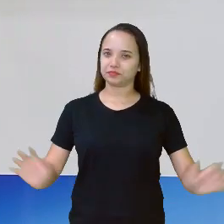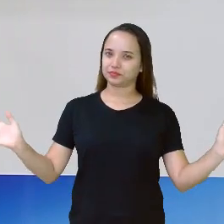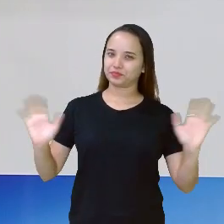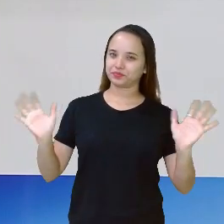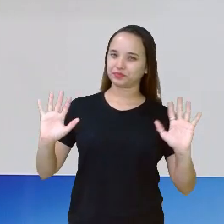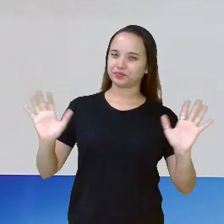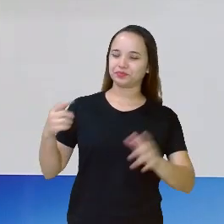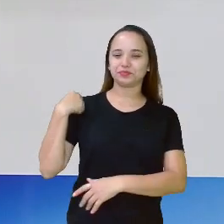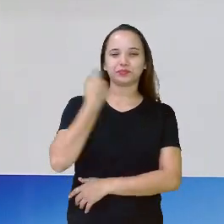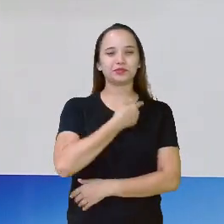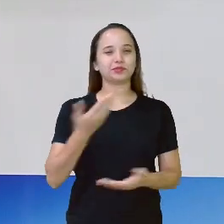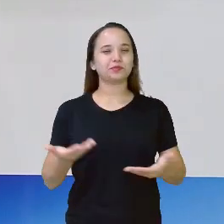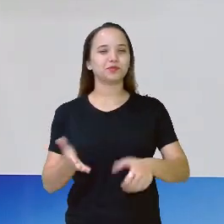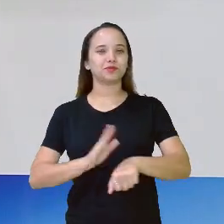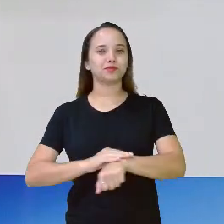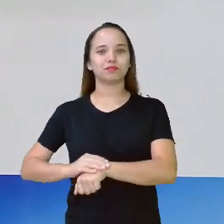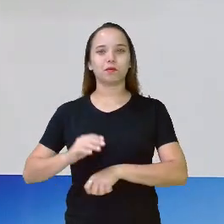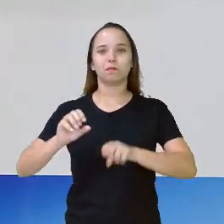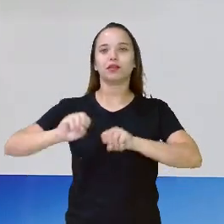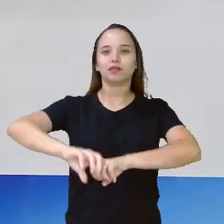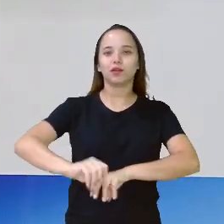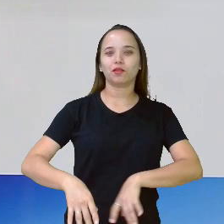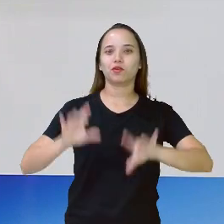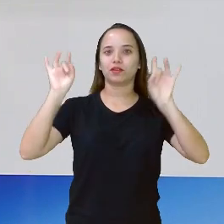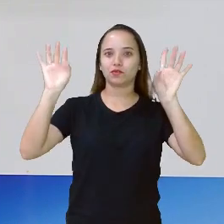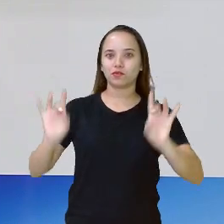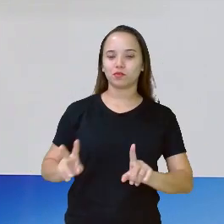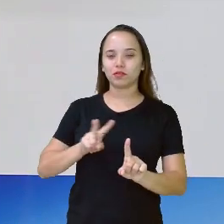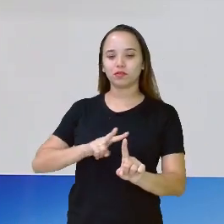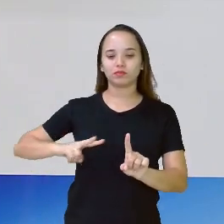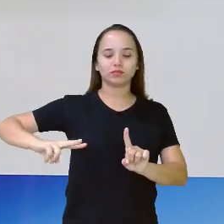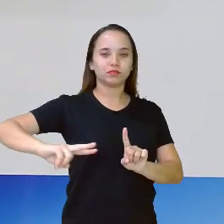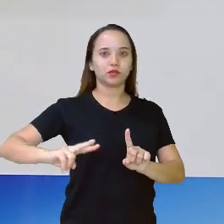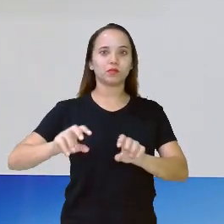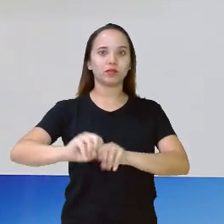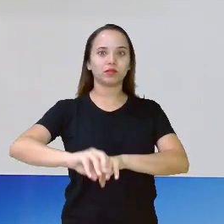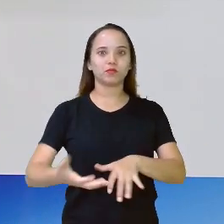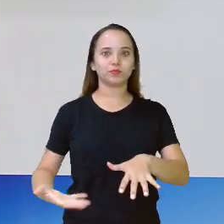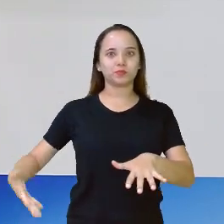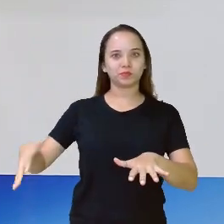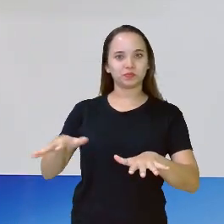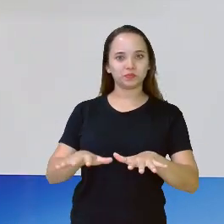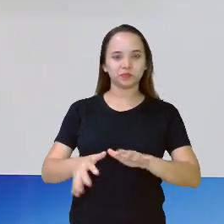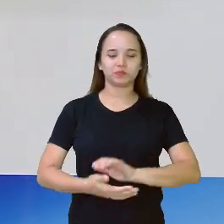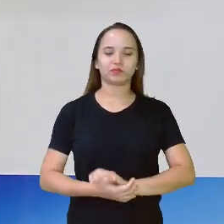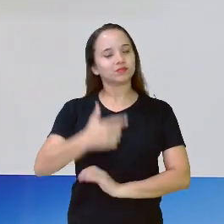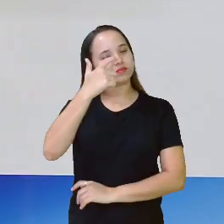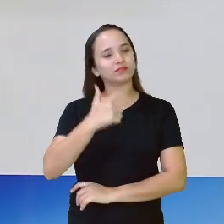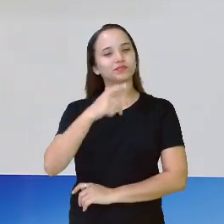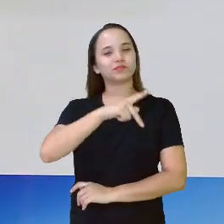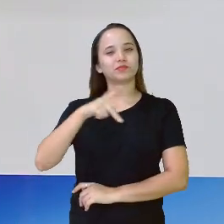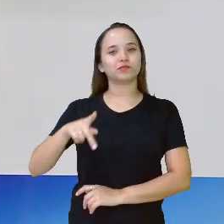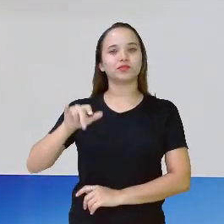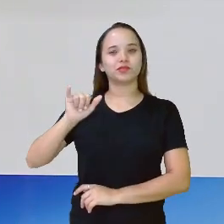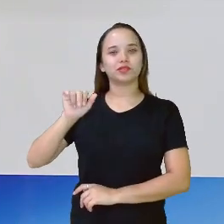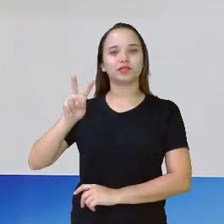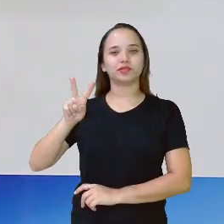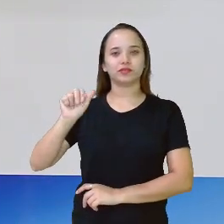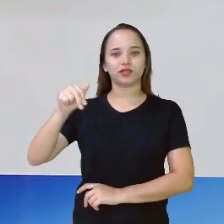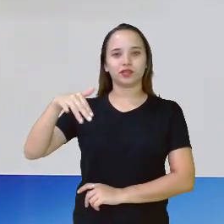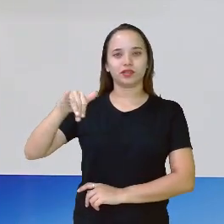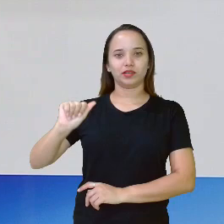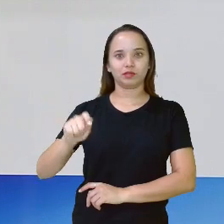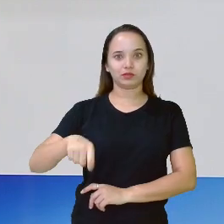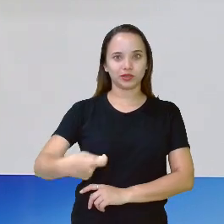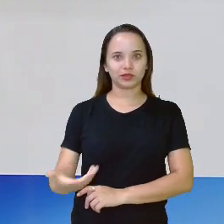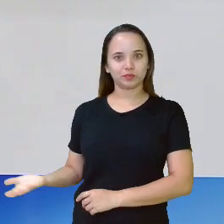Olá, estamos no momento da educação especial, na perspectiva da educação inclusiva. Eu sou a professora Ivânia França e